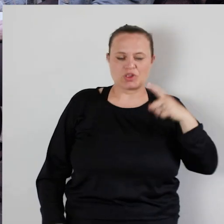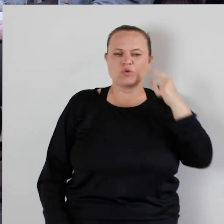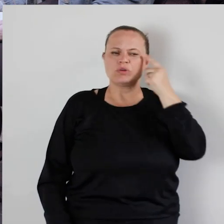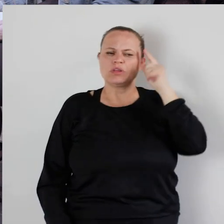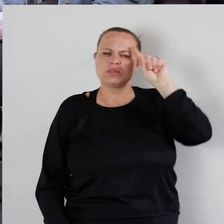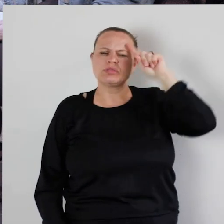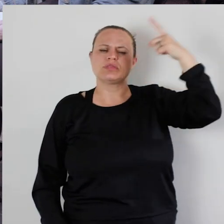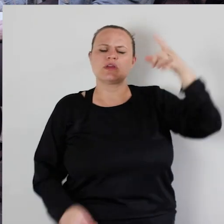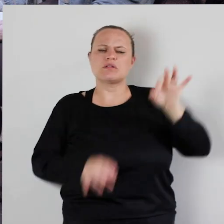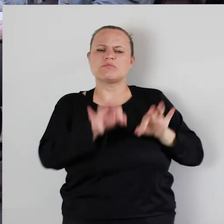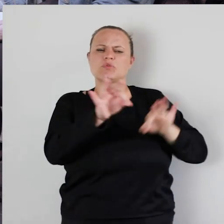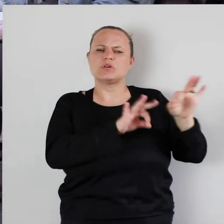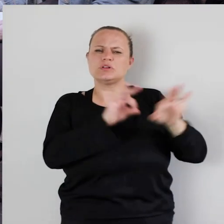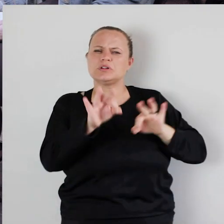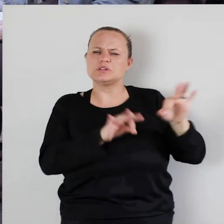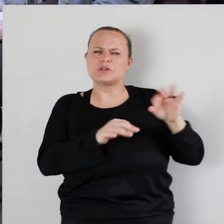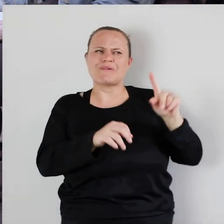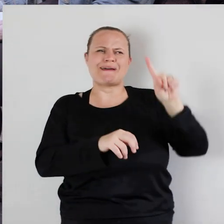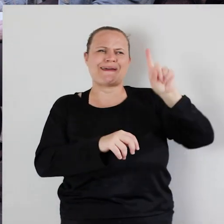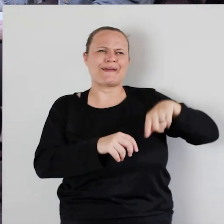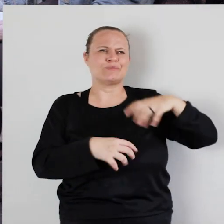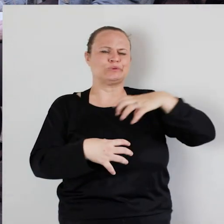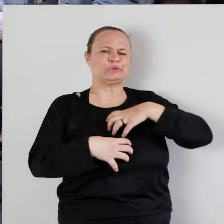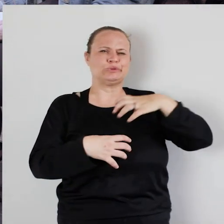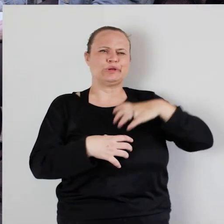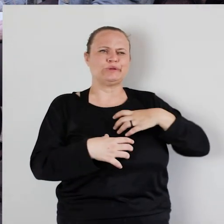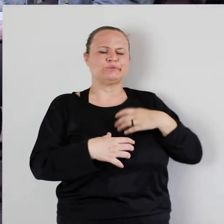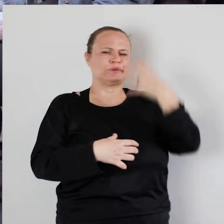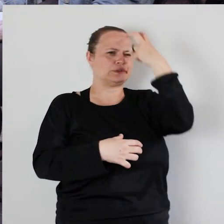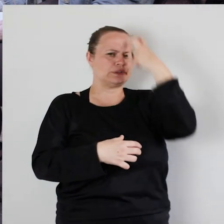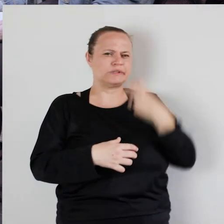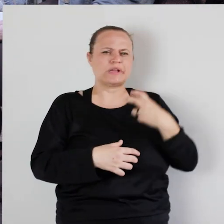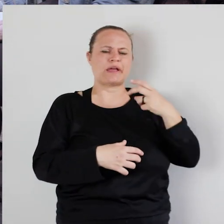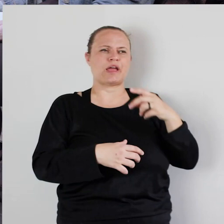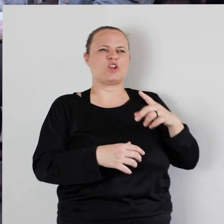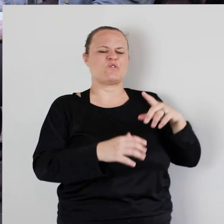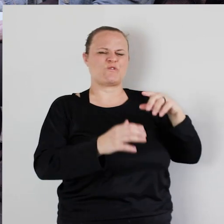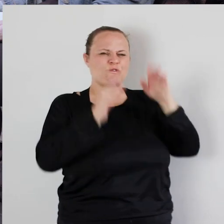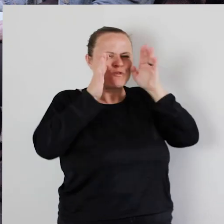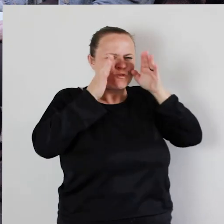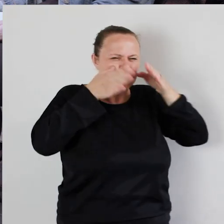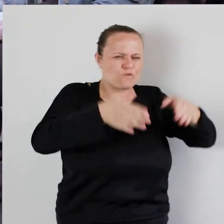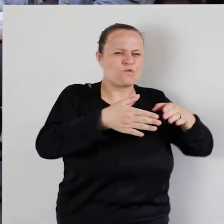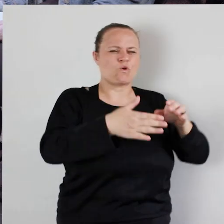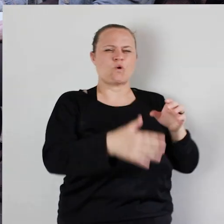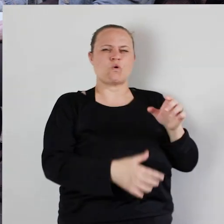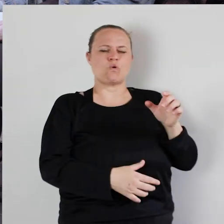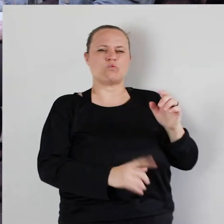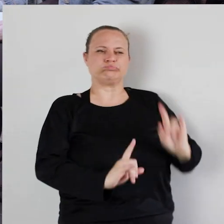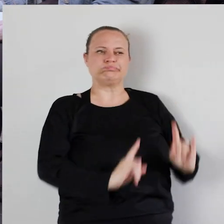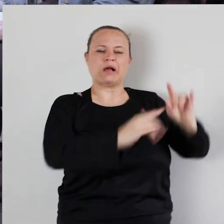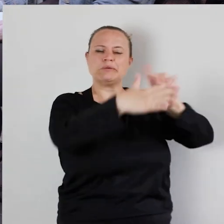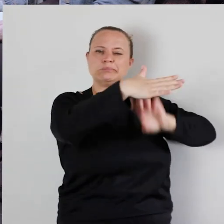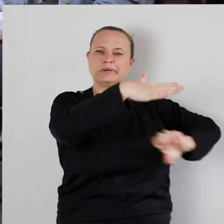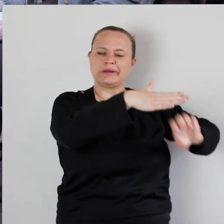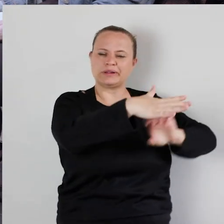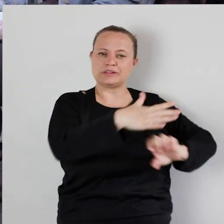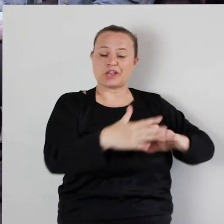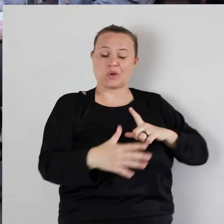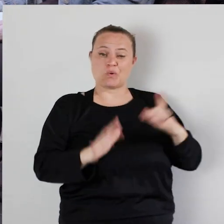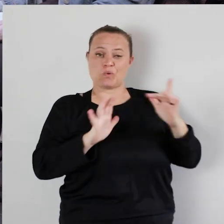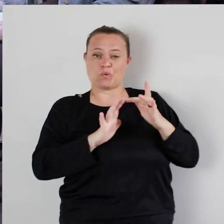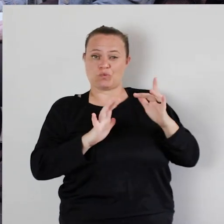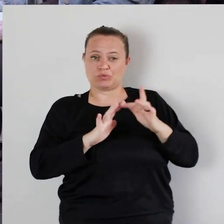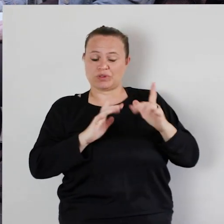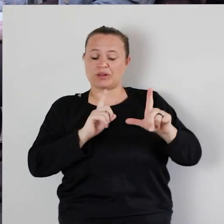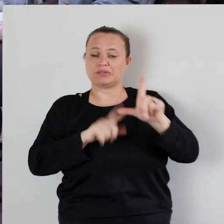de organização que a gente tem, que é fundamentalmente formal, previsível, fundamentalmente empresarial também.